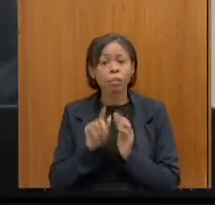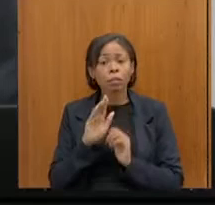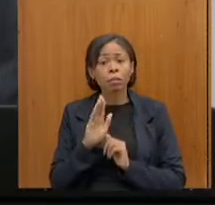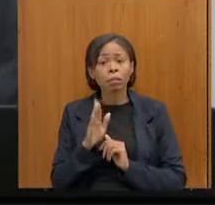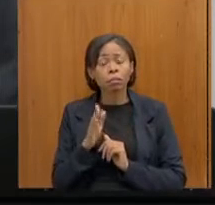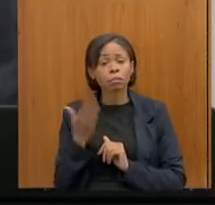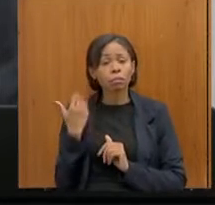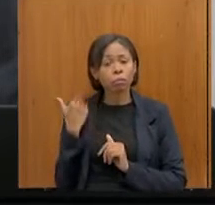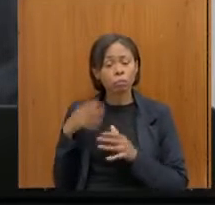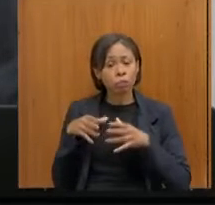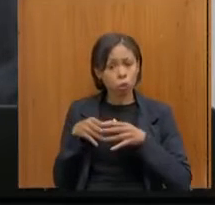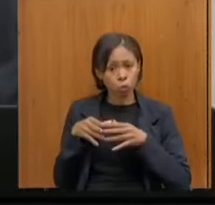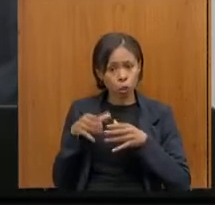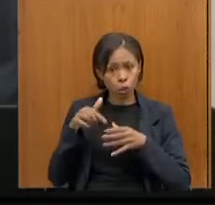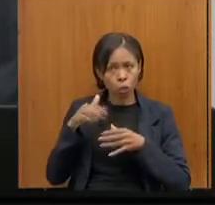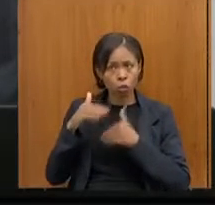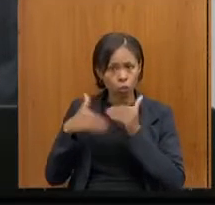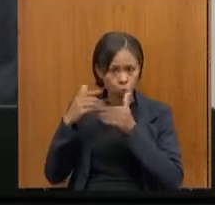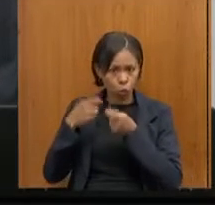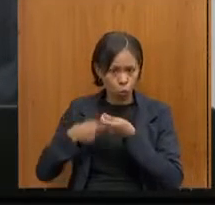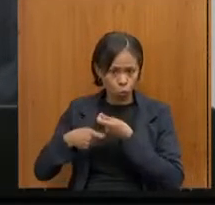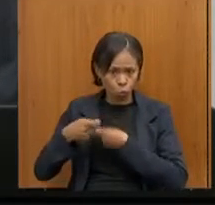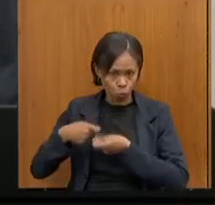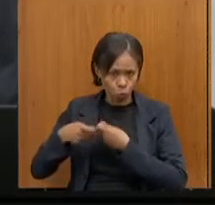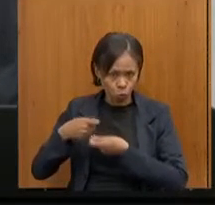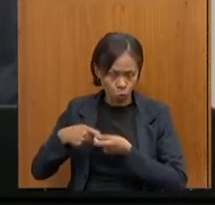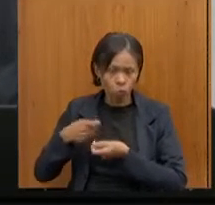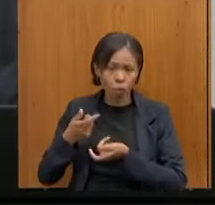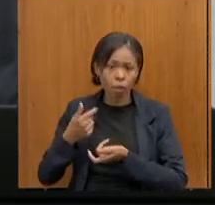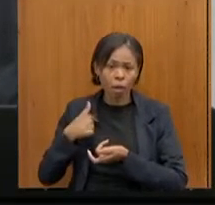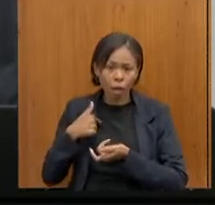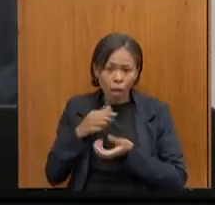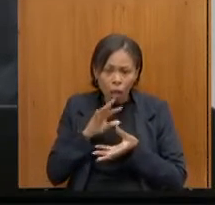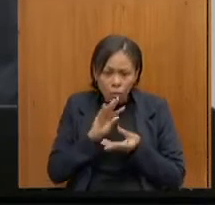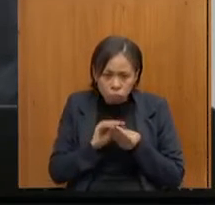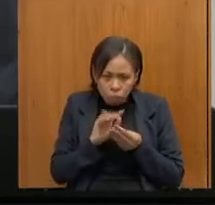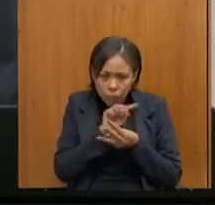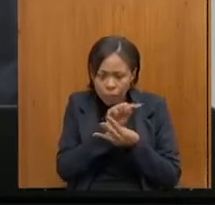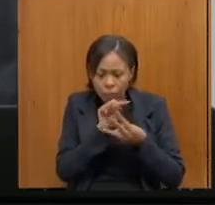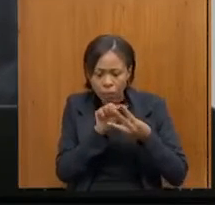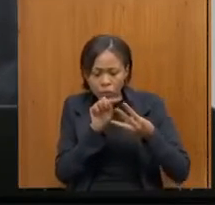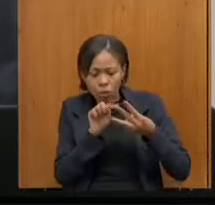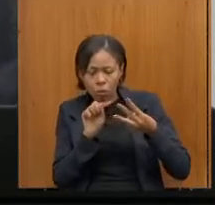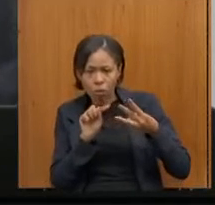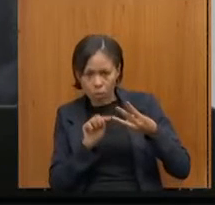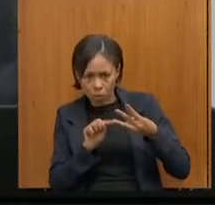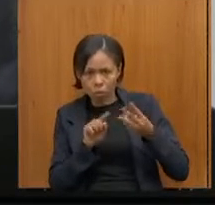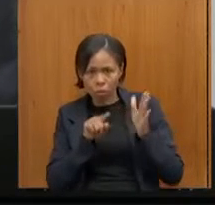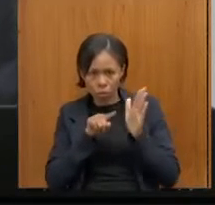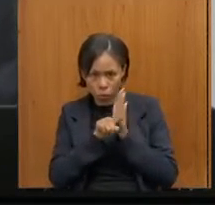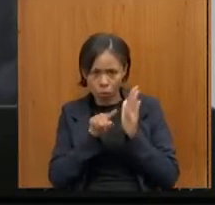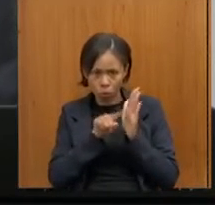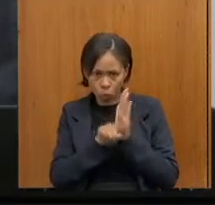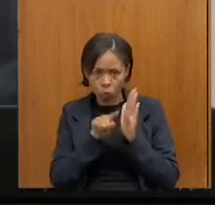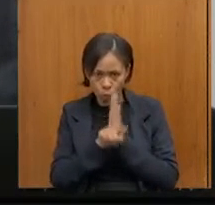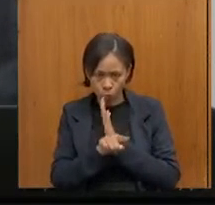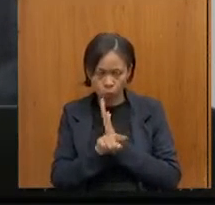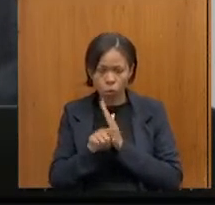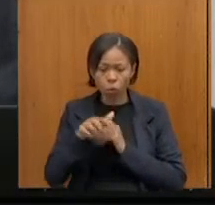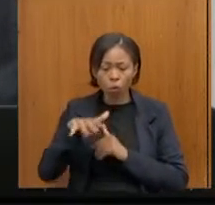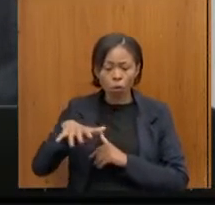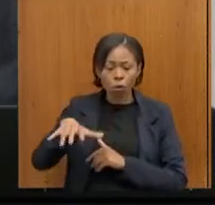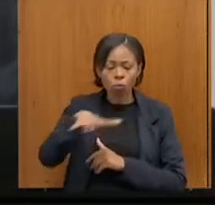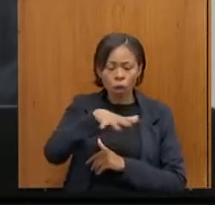na nossa comissão do desenvolvimento econômico e ou aqui pincelei três perguntas para o senhor os